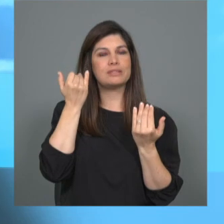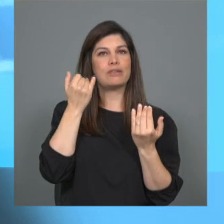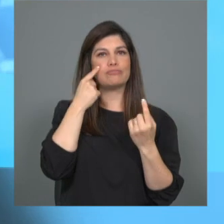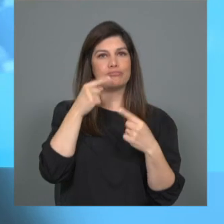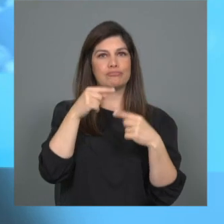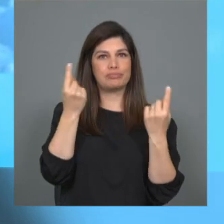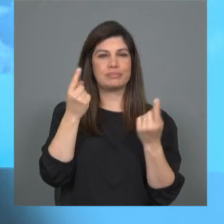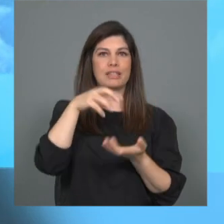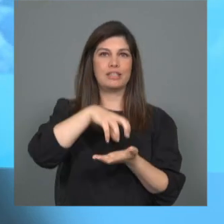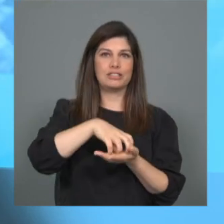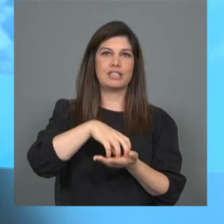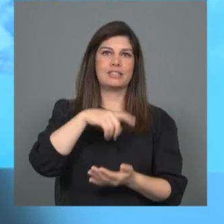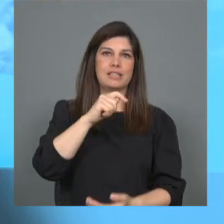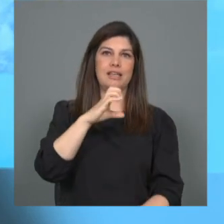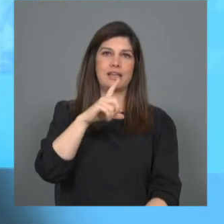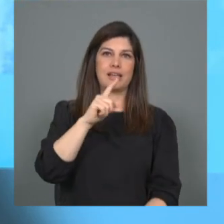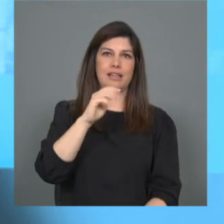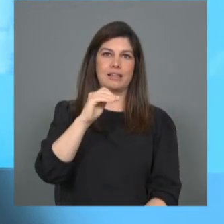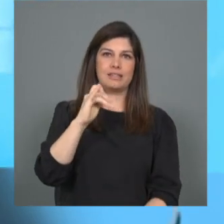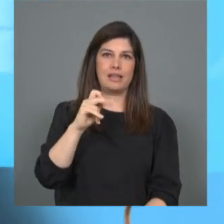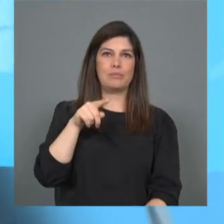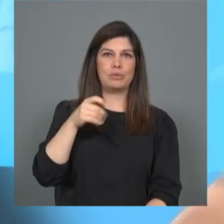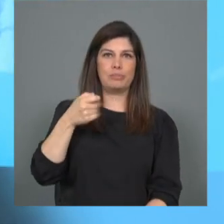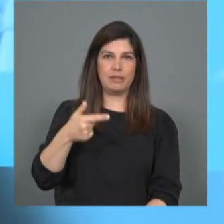em agência.eclesia.pt e, se for o caso,